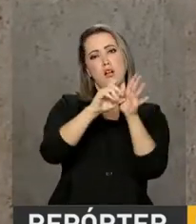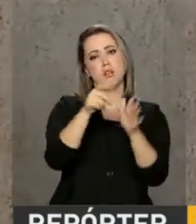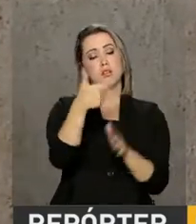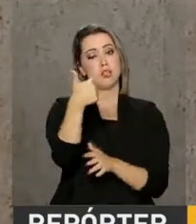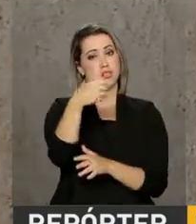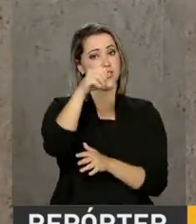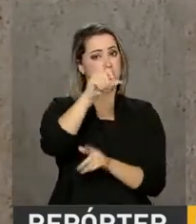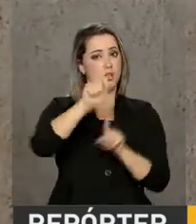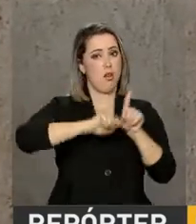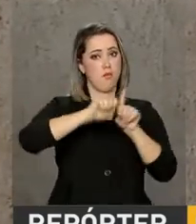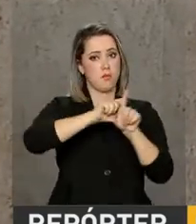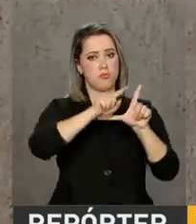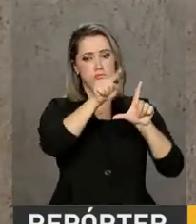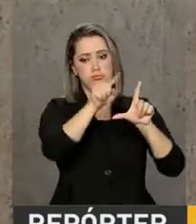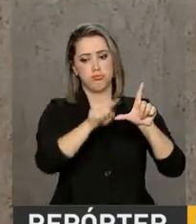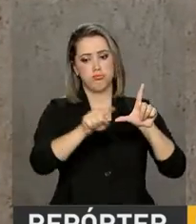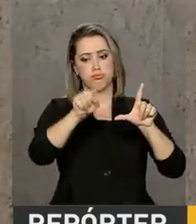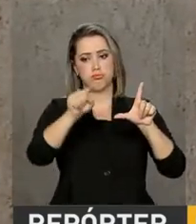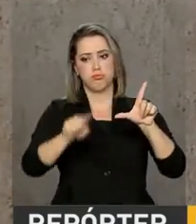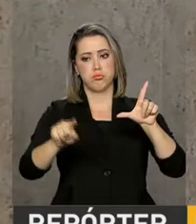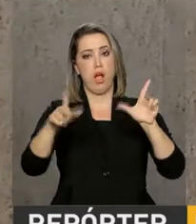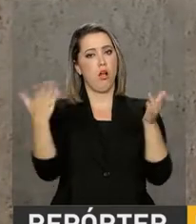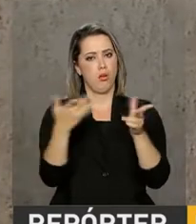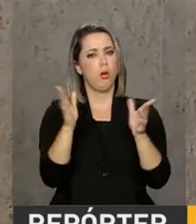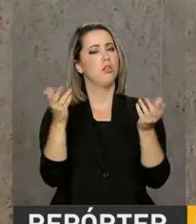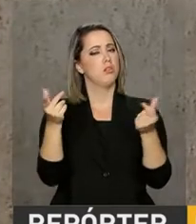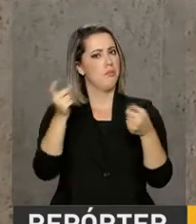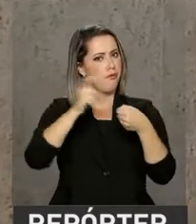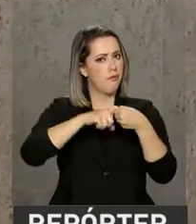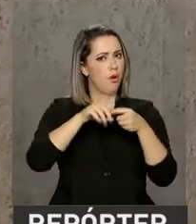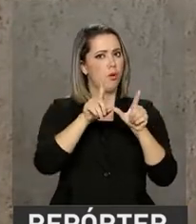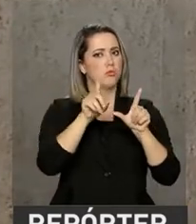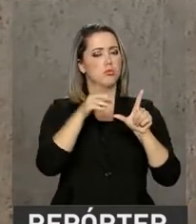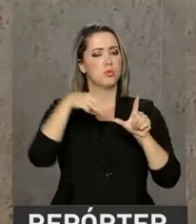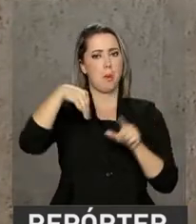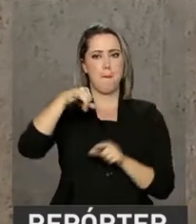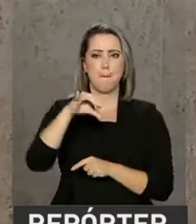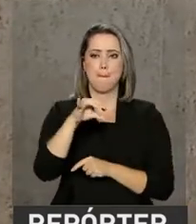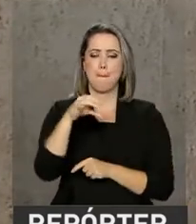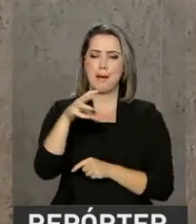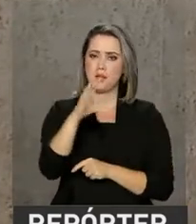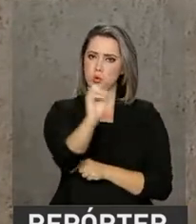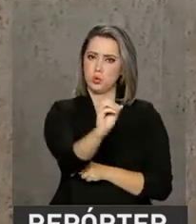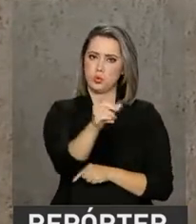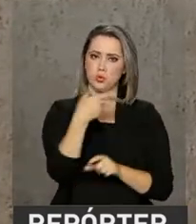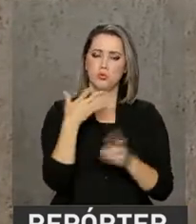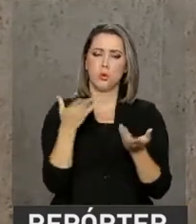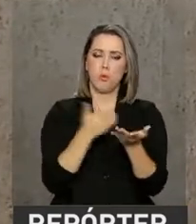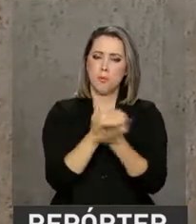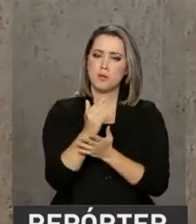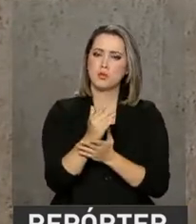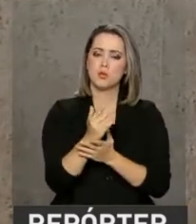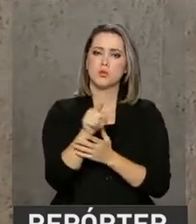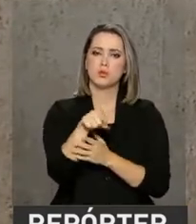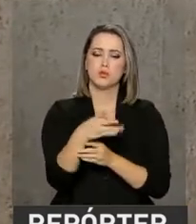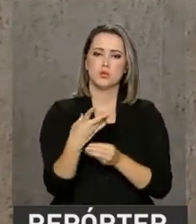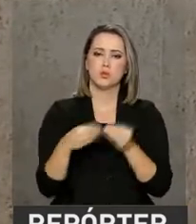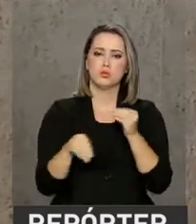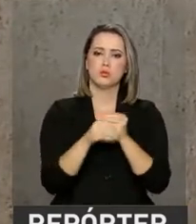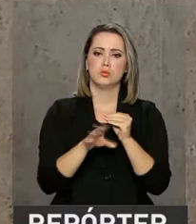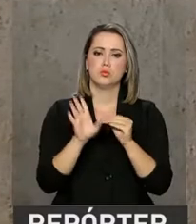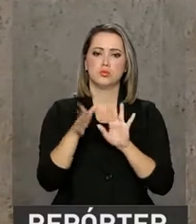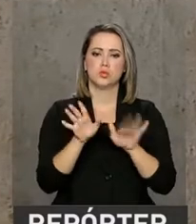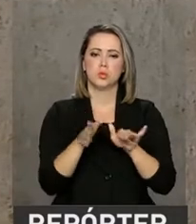de passageiros teve uma reação importante agora é do mês de março o incremento é